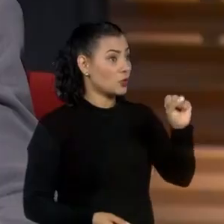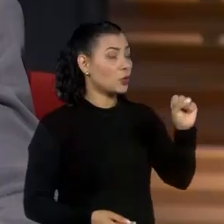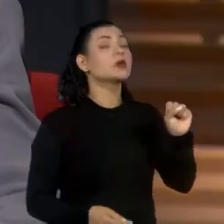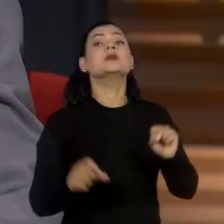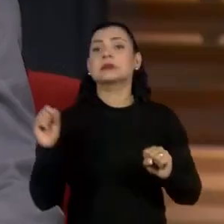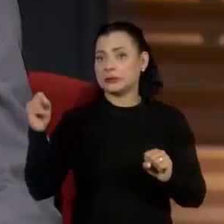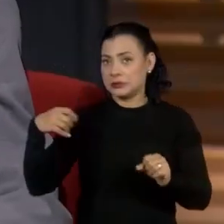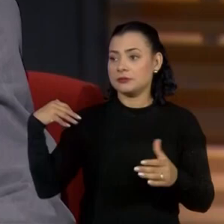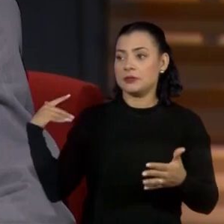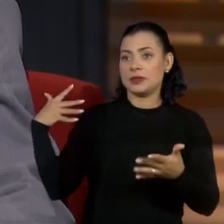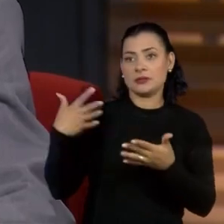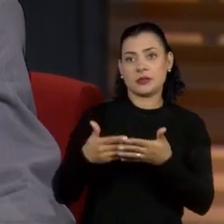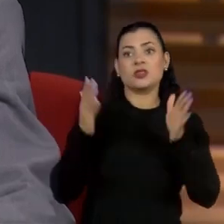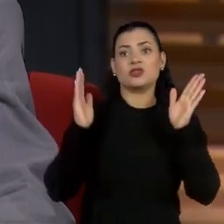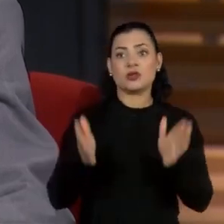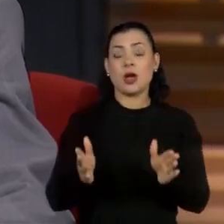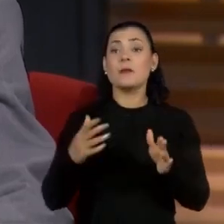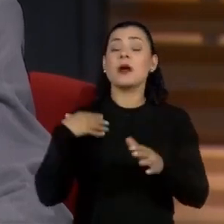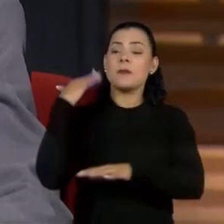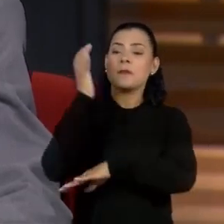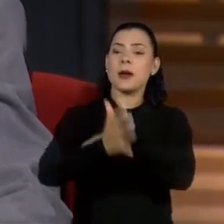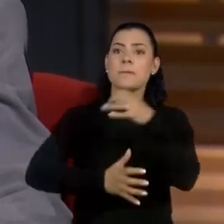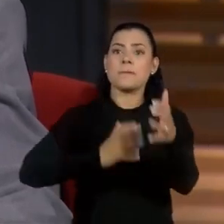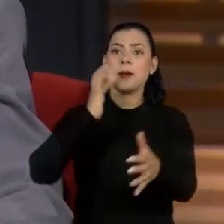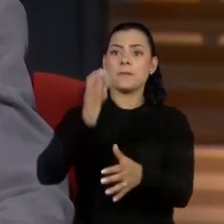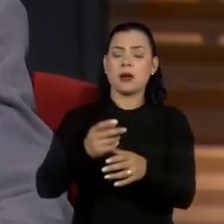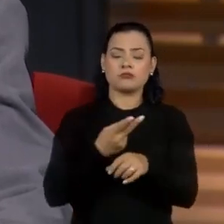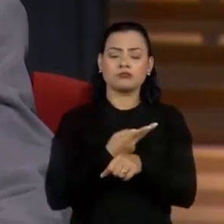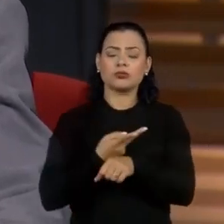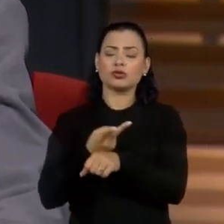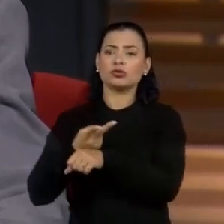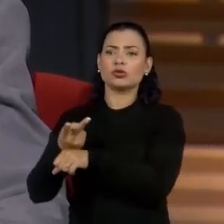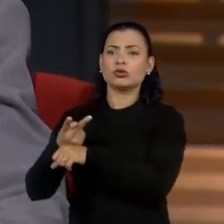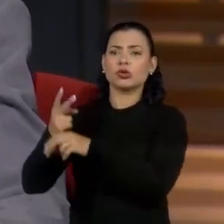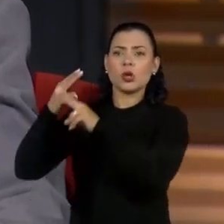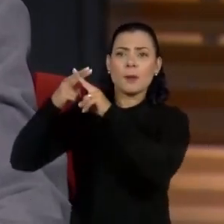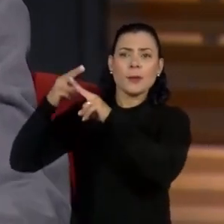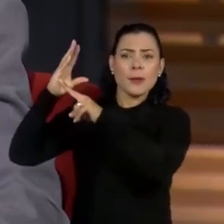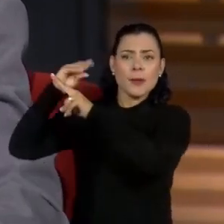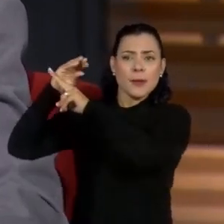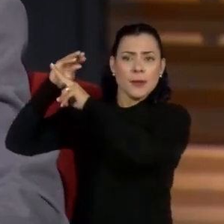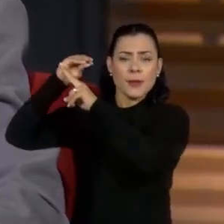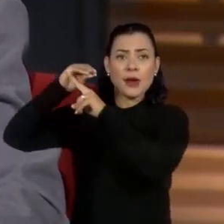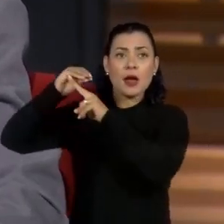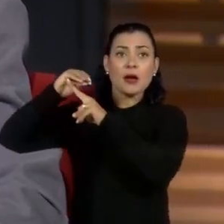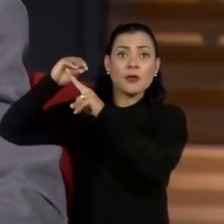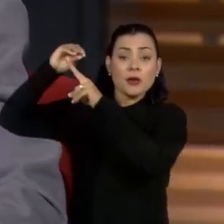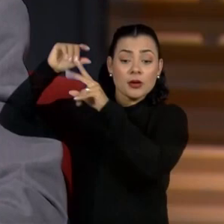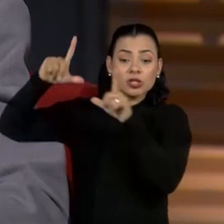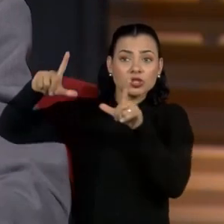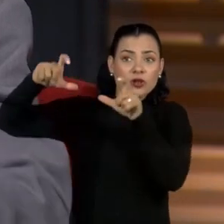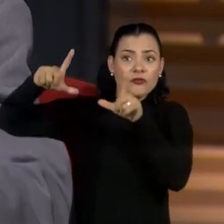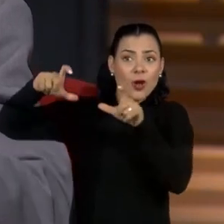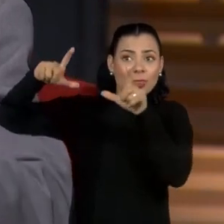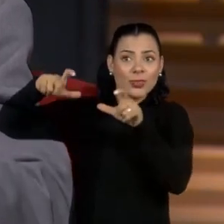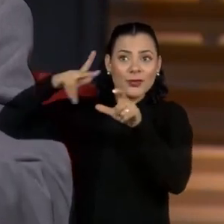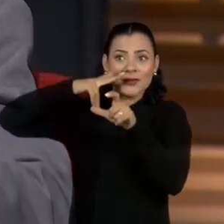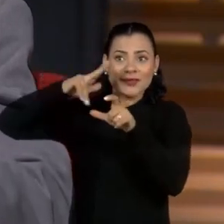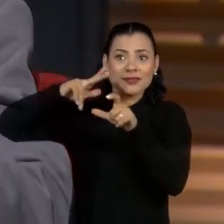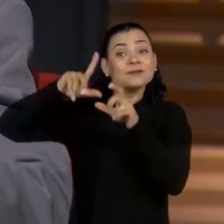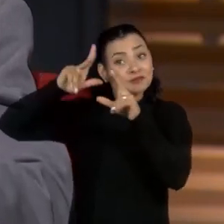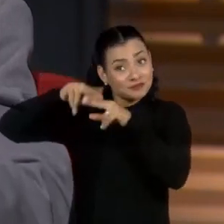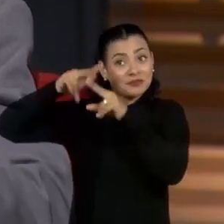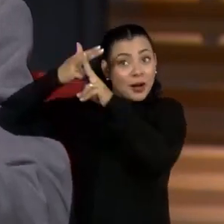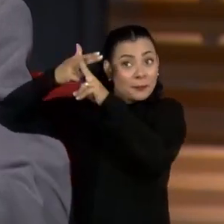vamos ver um desmatamento na Amazônia é fácil de um cidadão percebido tem um satélite Tira uma foto né tem o